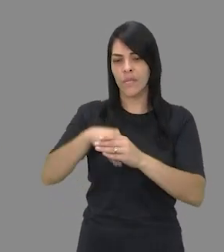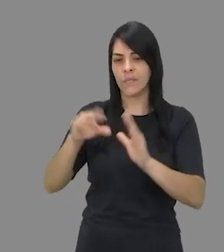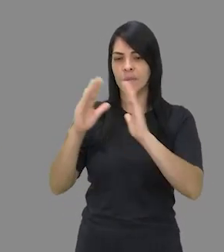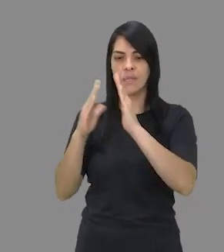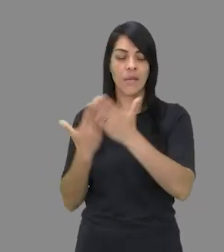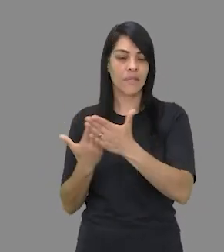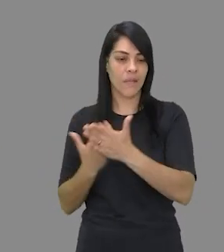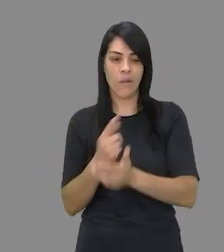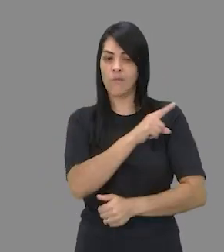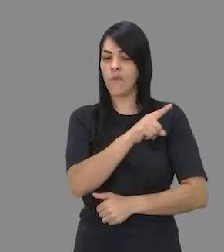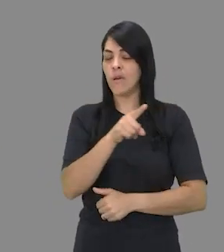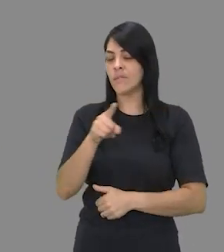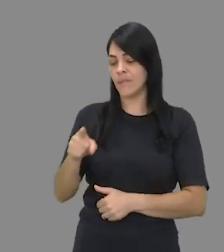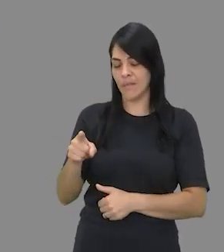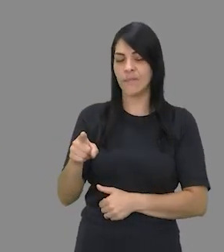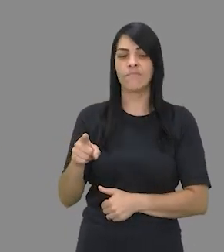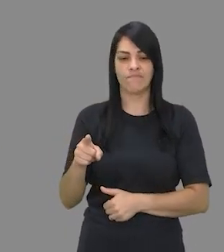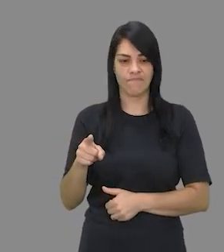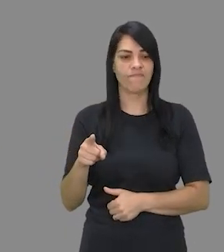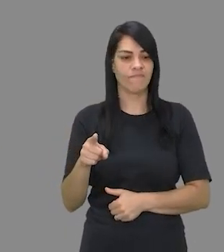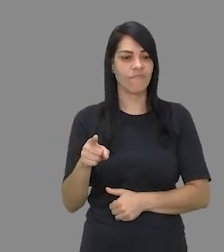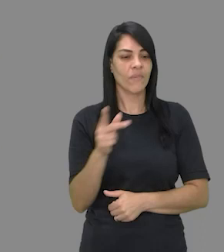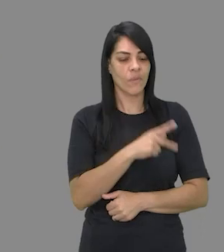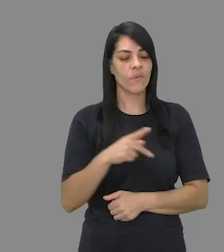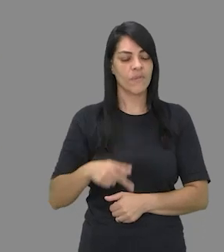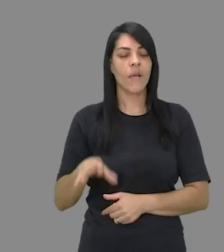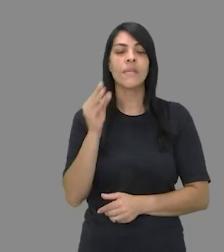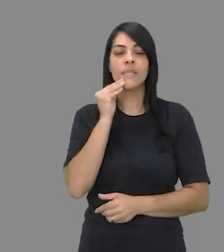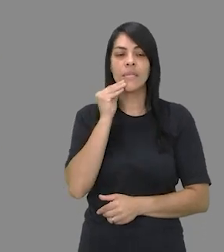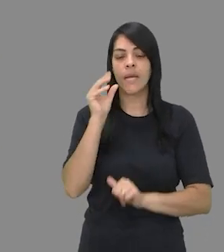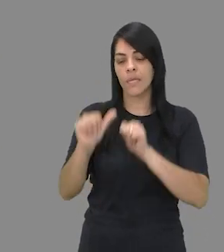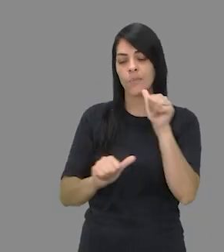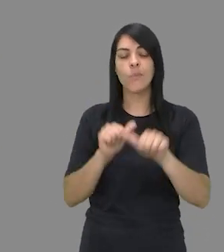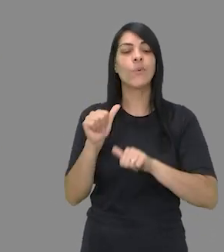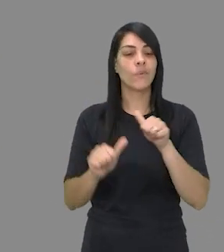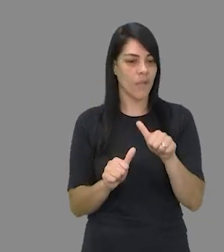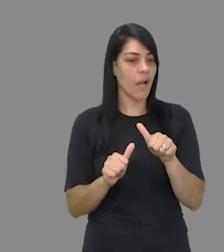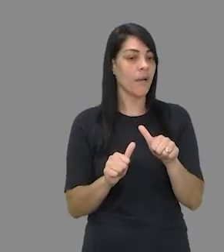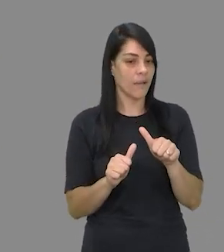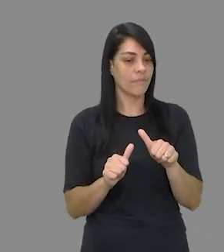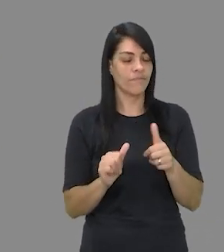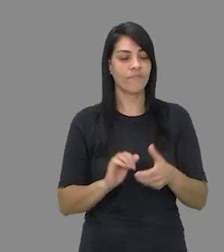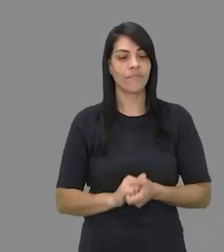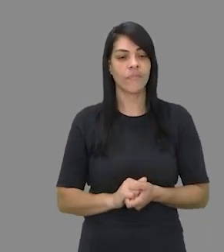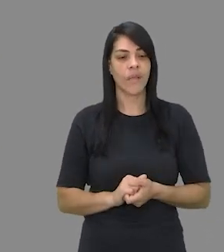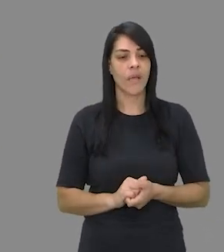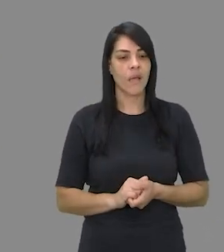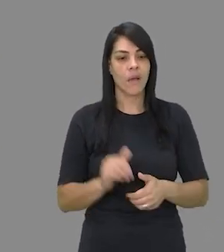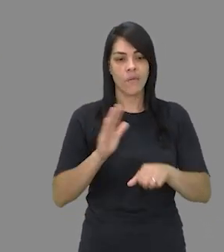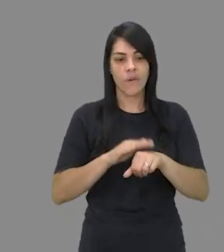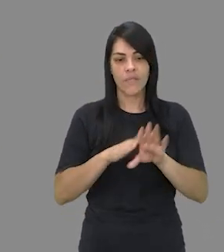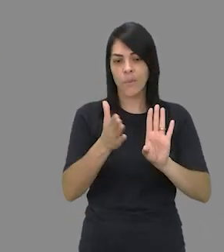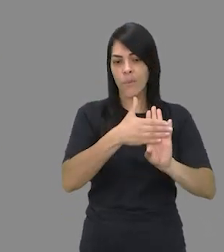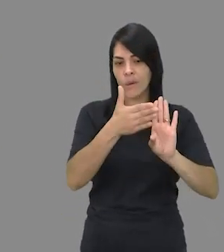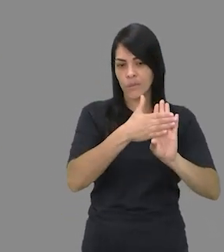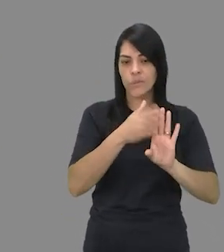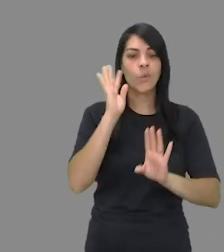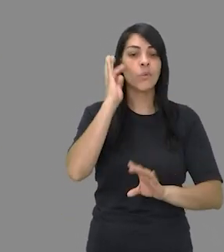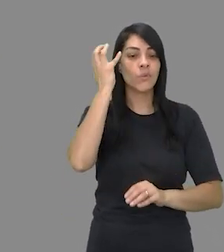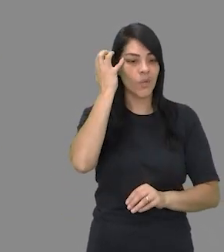na mão de vocês, né? Tentarem modificar essa situação aí. Elabore uma proposta